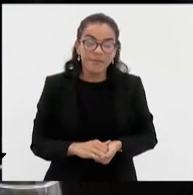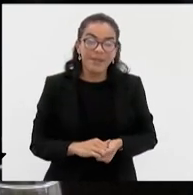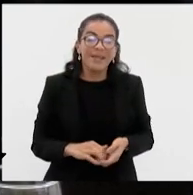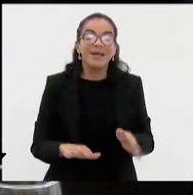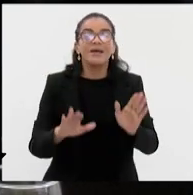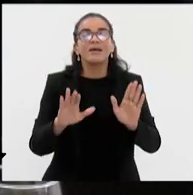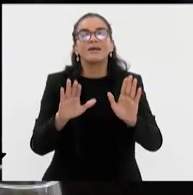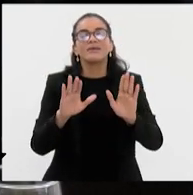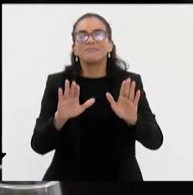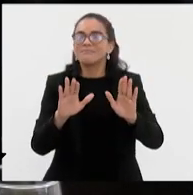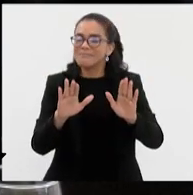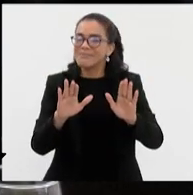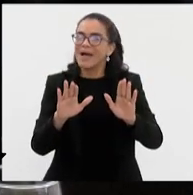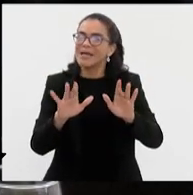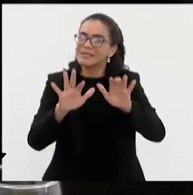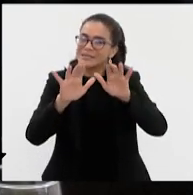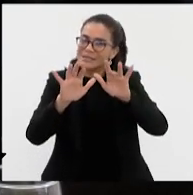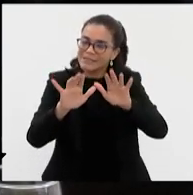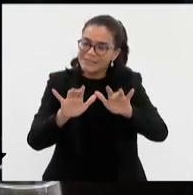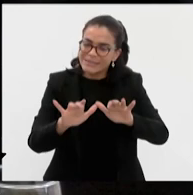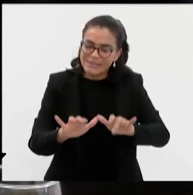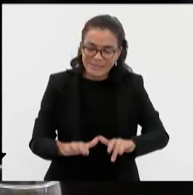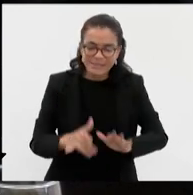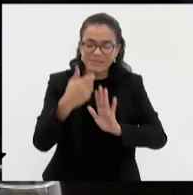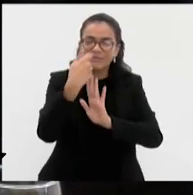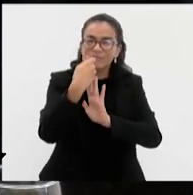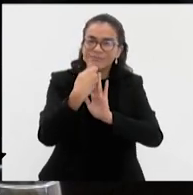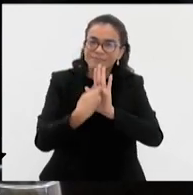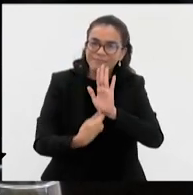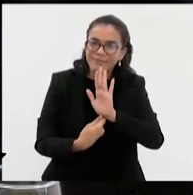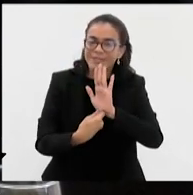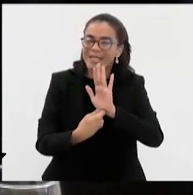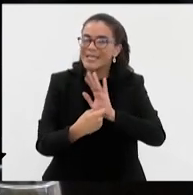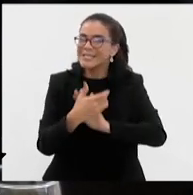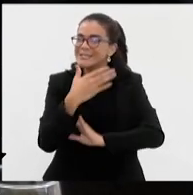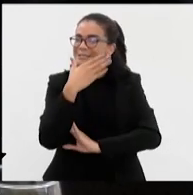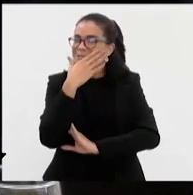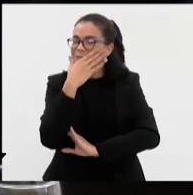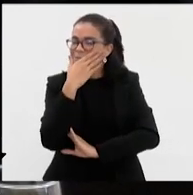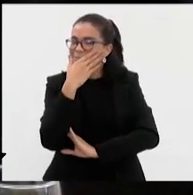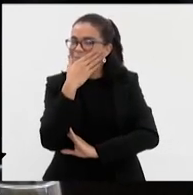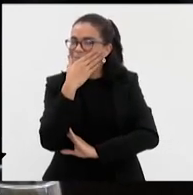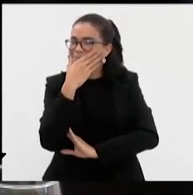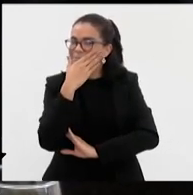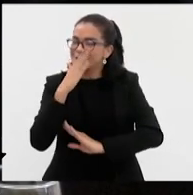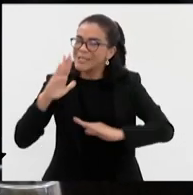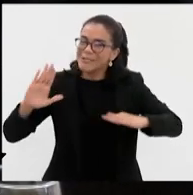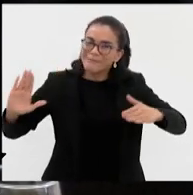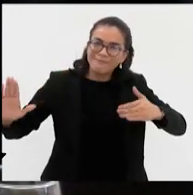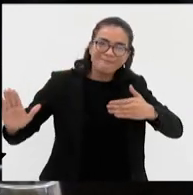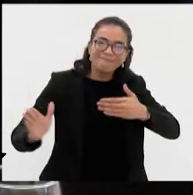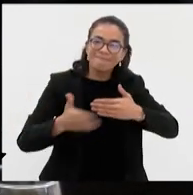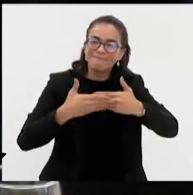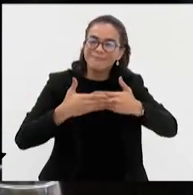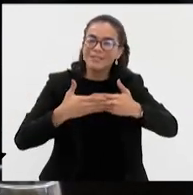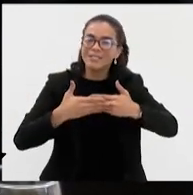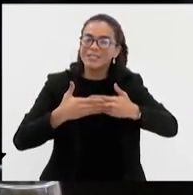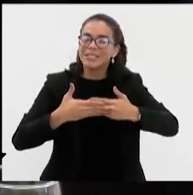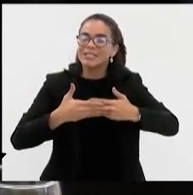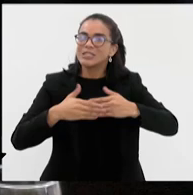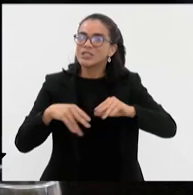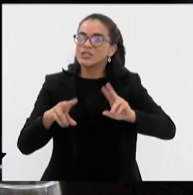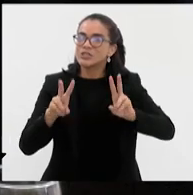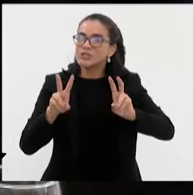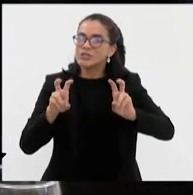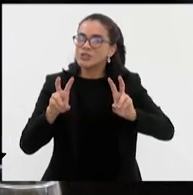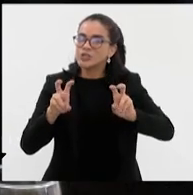Mas o senhor fez uma redação de texto que fecha a porta em relação à